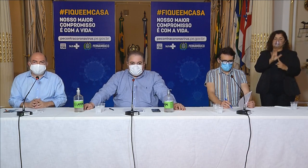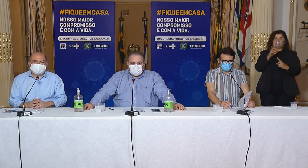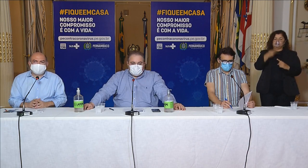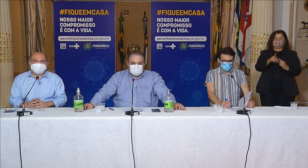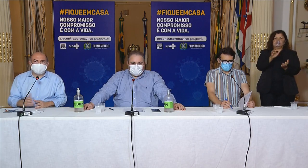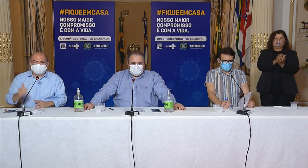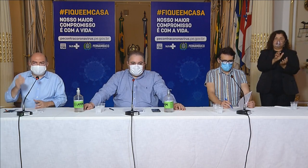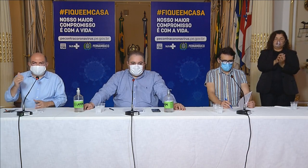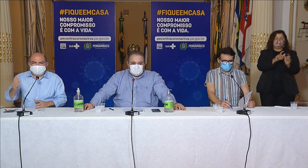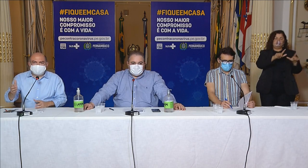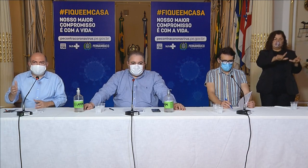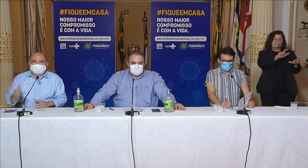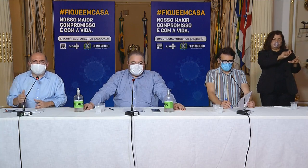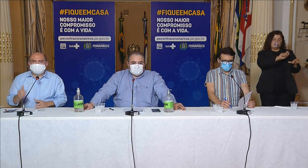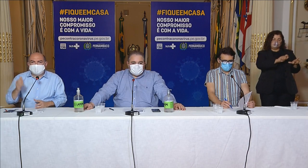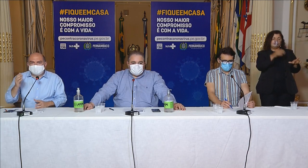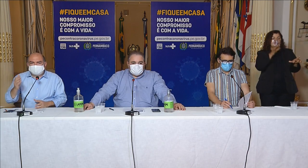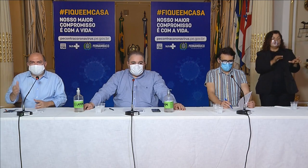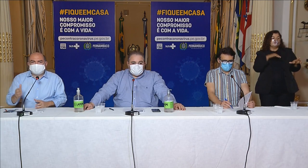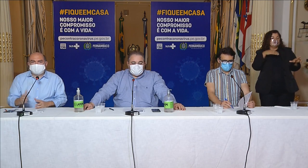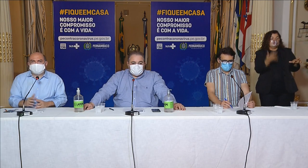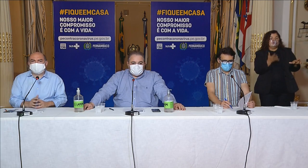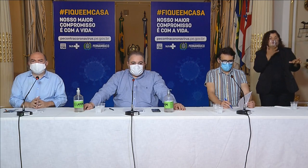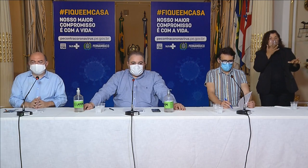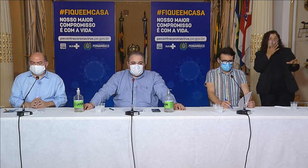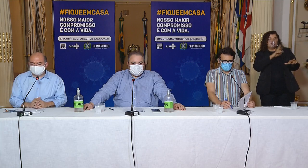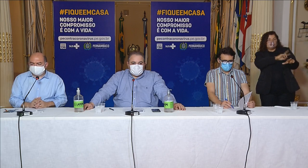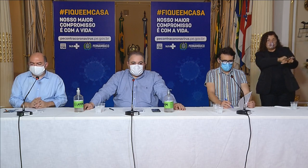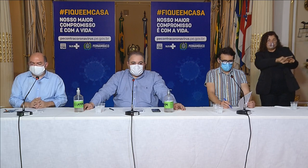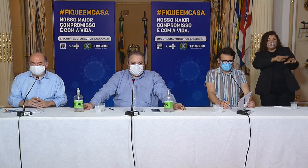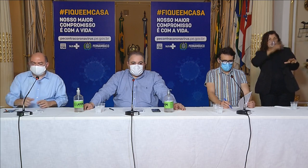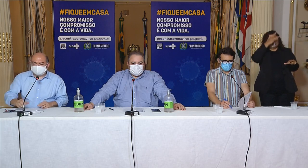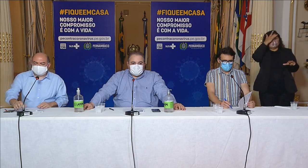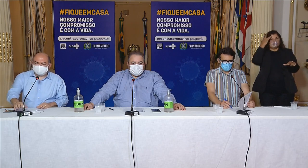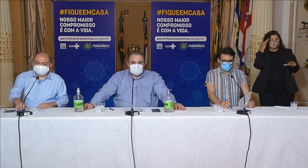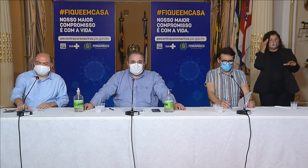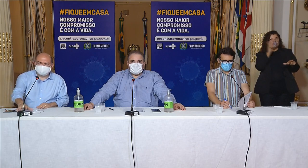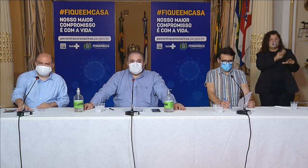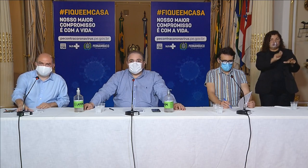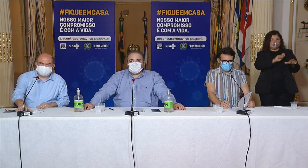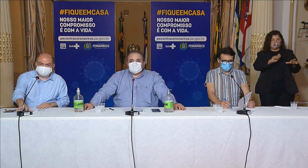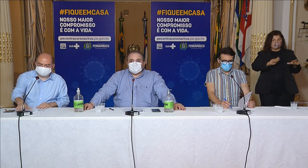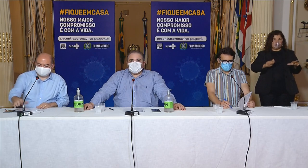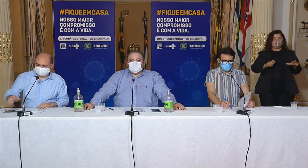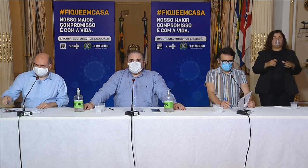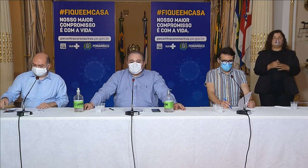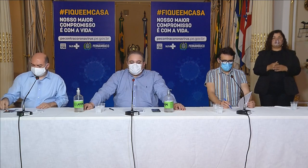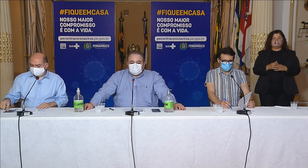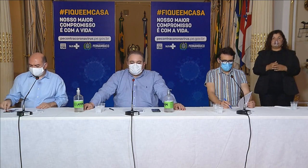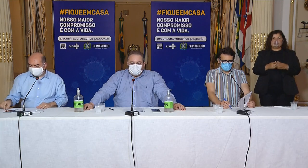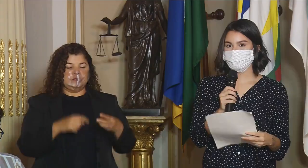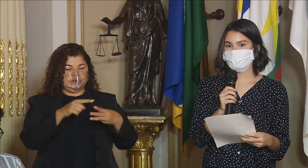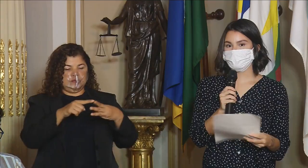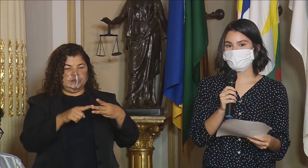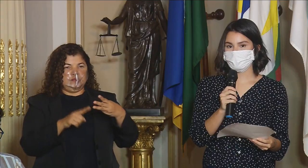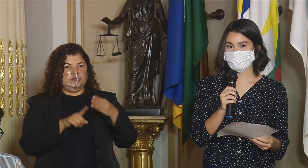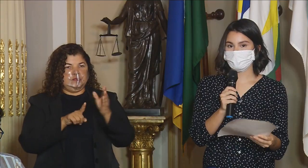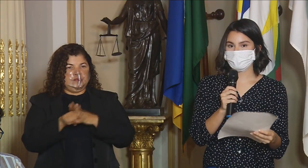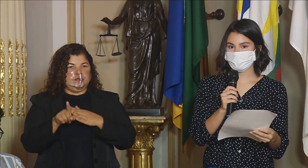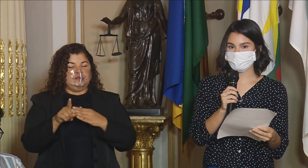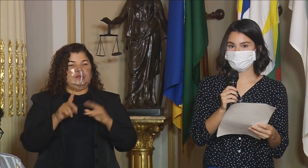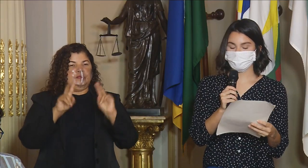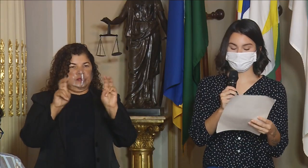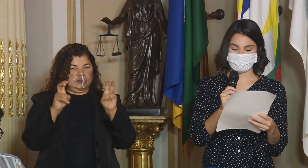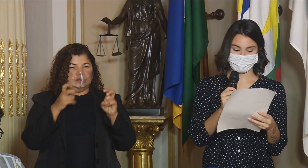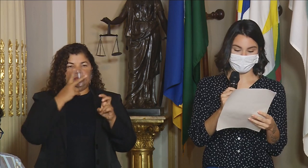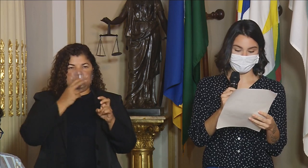a esse preenchimento para que fique claro, transparente para as pessoas essa questão. As três próximas perguntas são sobre a mesma